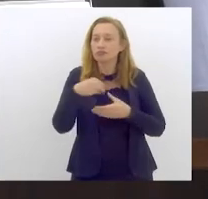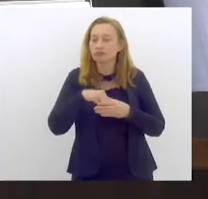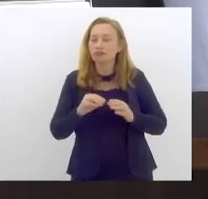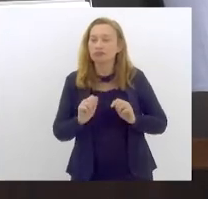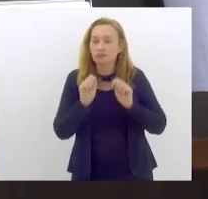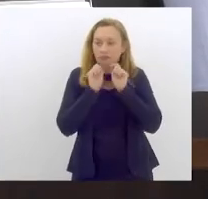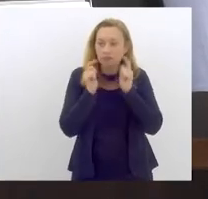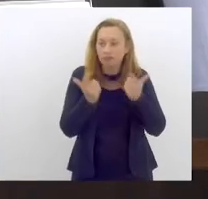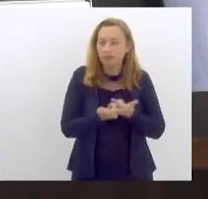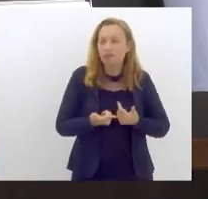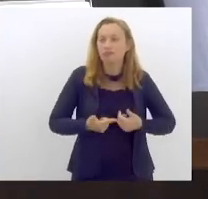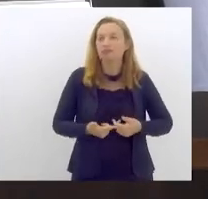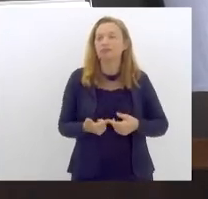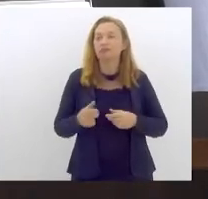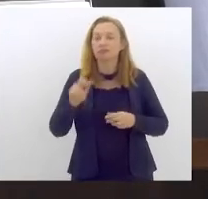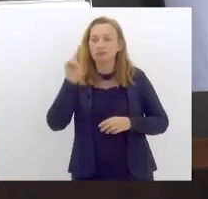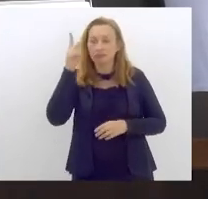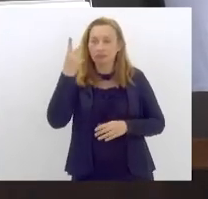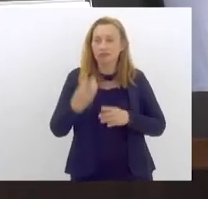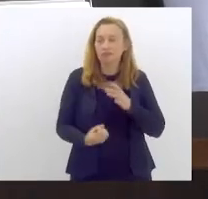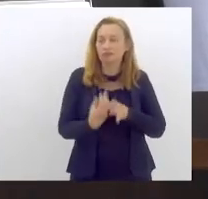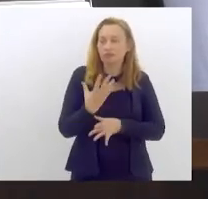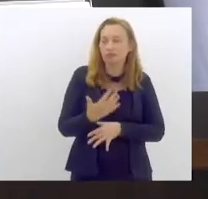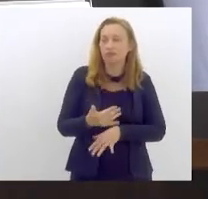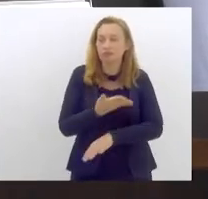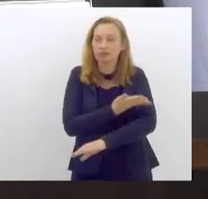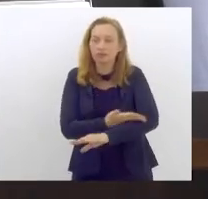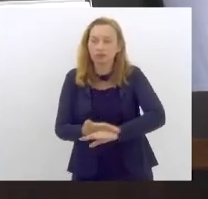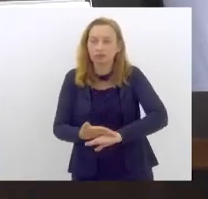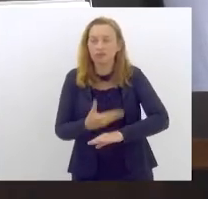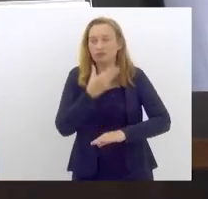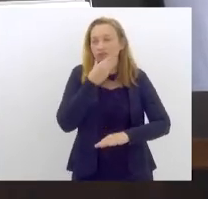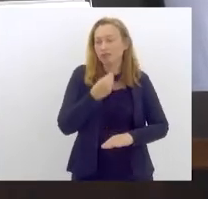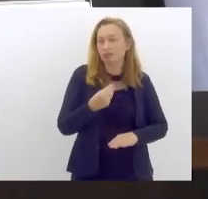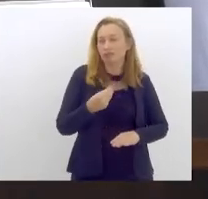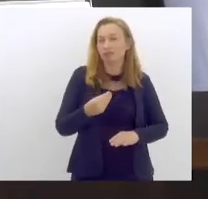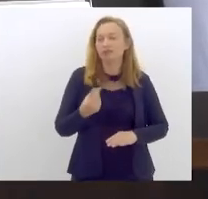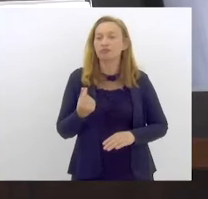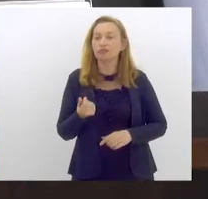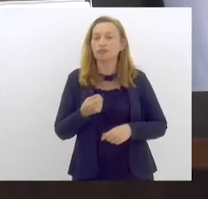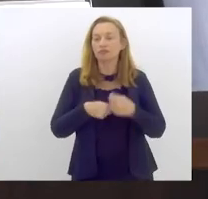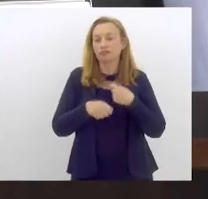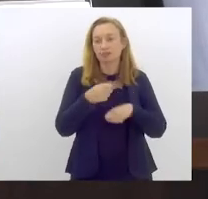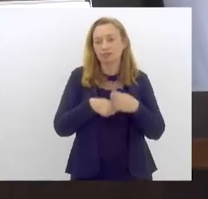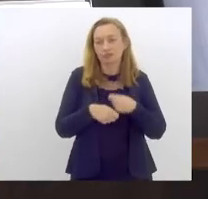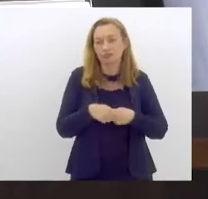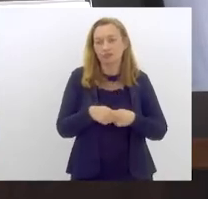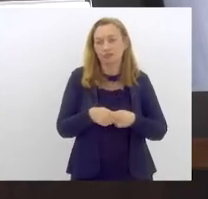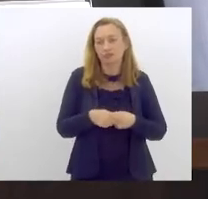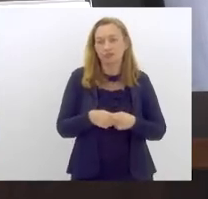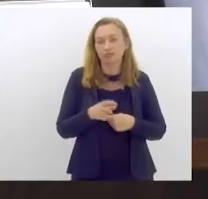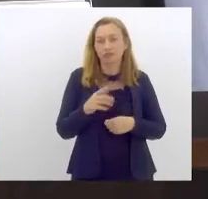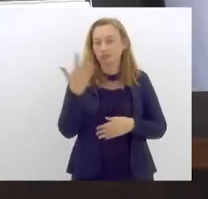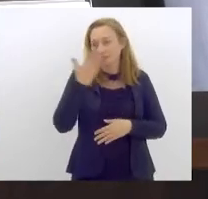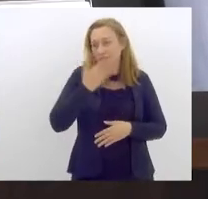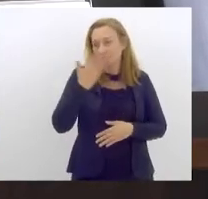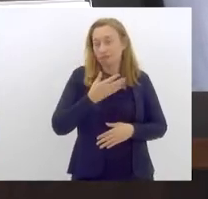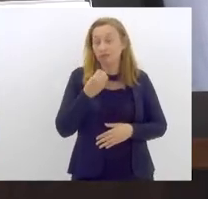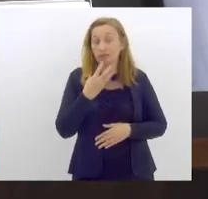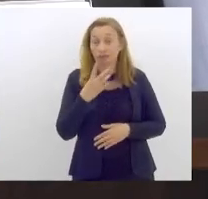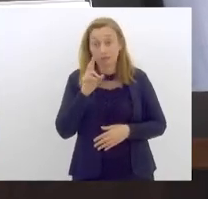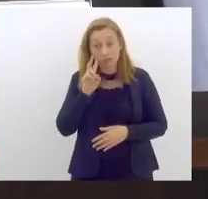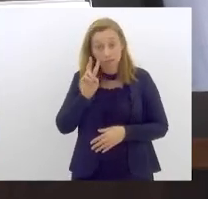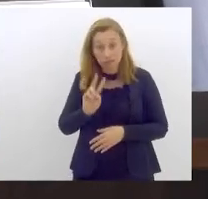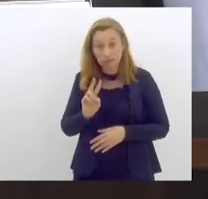Parlamento historicamente foi construída por homens homens brancos de um elite política e econômica não nos veem como os olhos